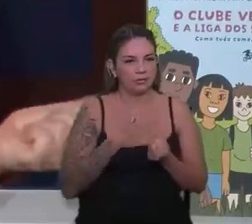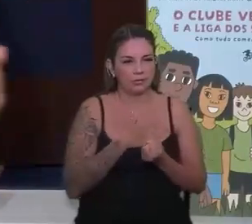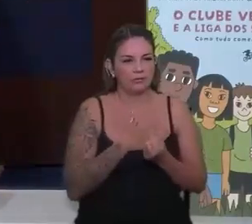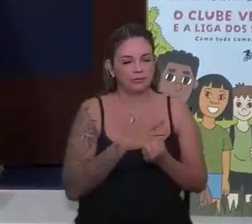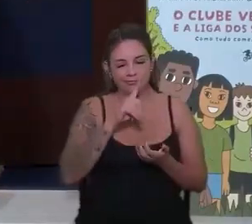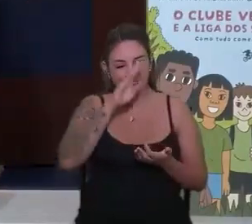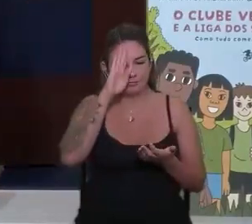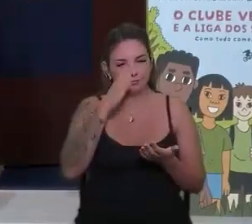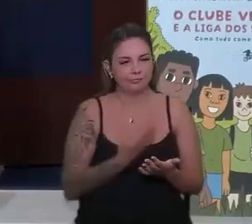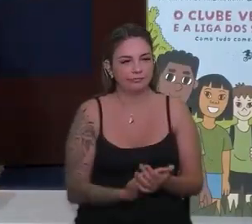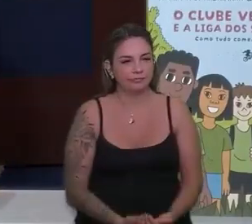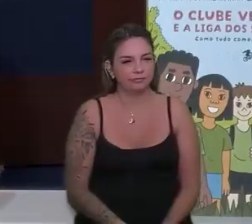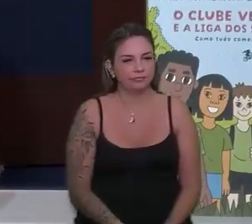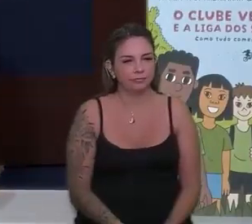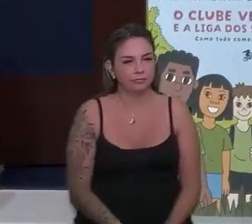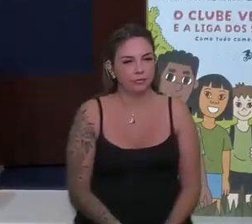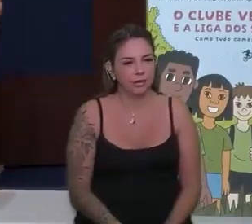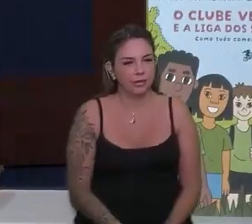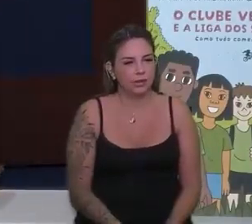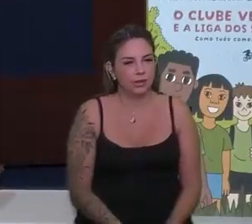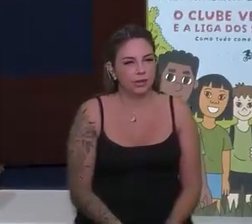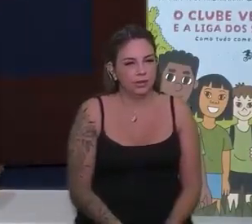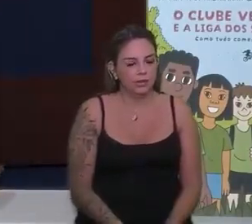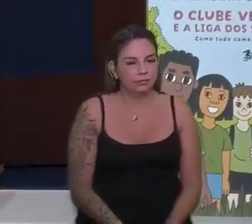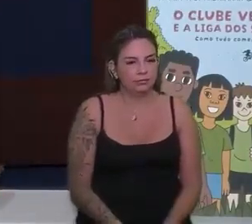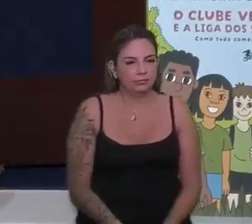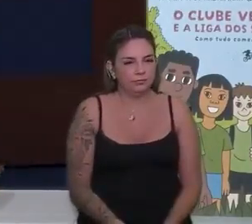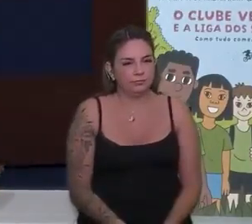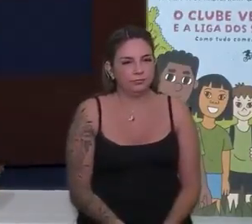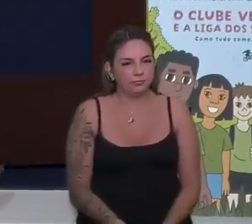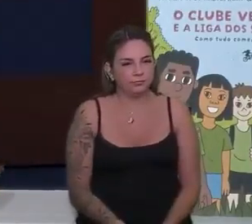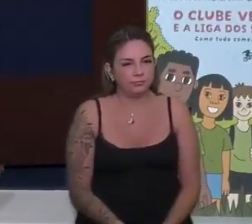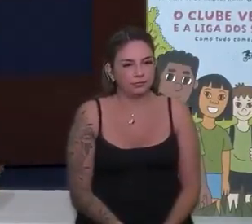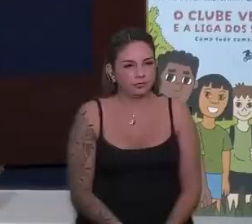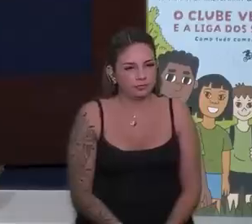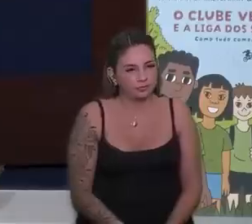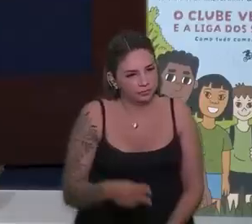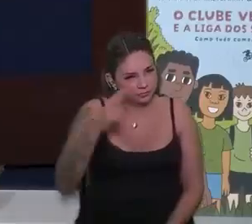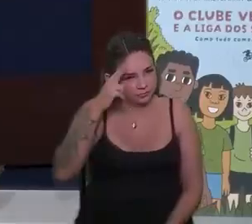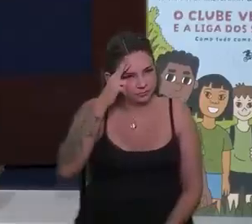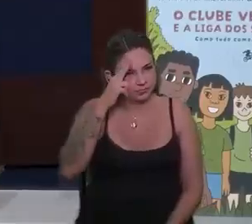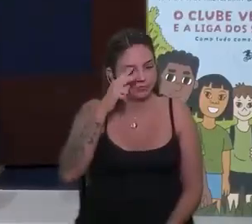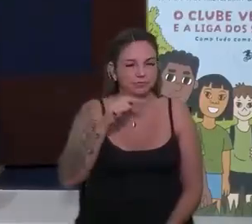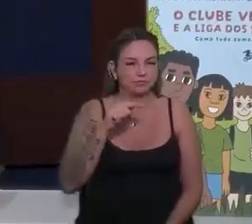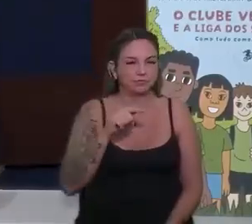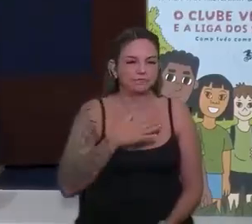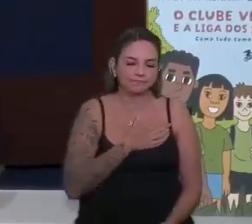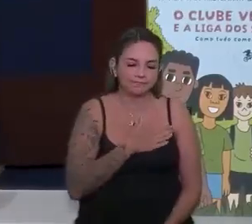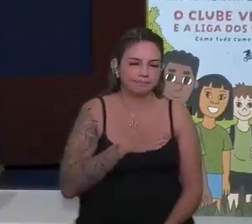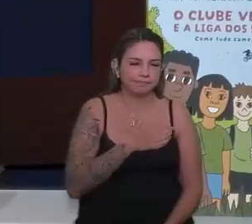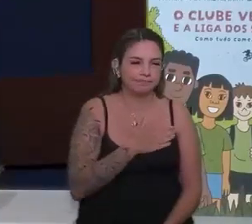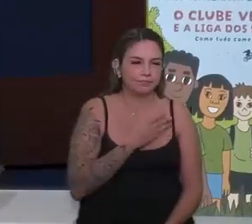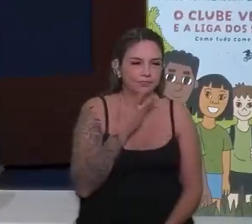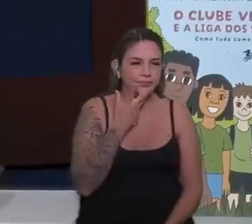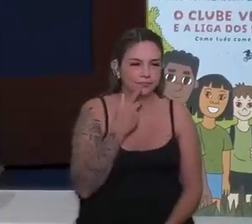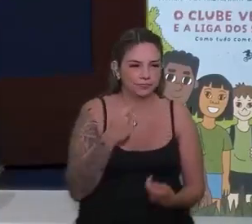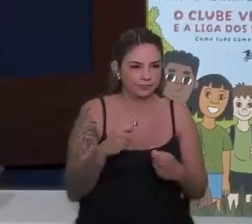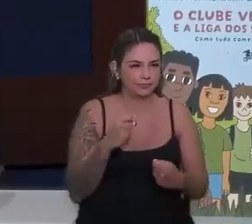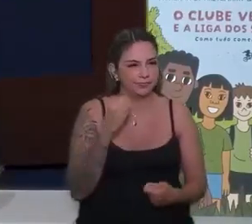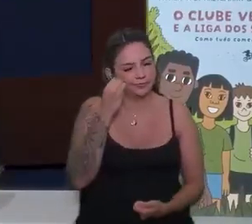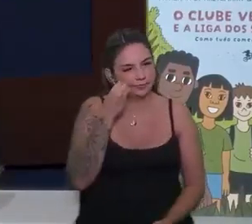prazer inacreditável, né? Quando a gente é capturado por uma história, e é esse prazer que as crianças